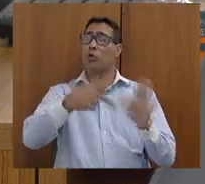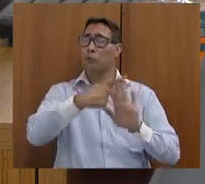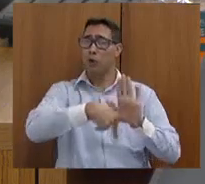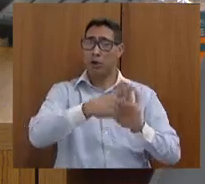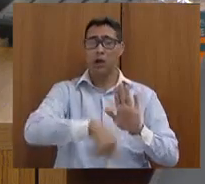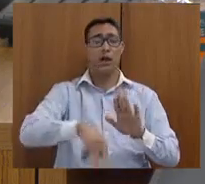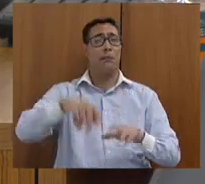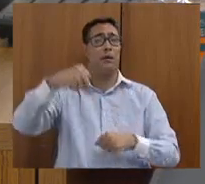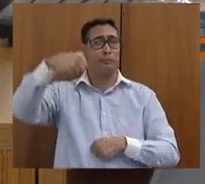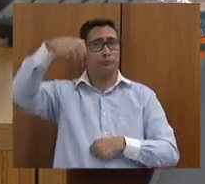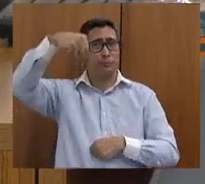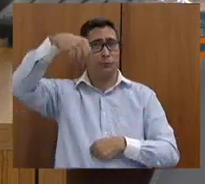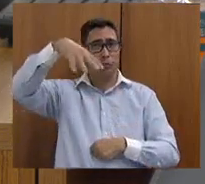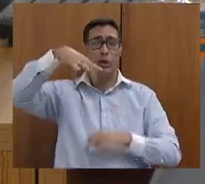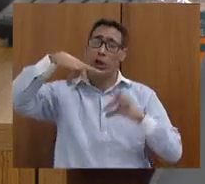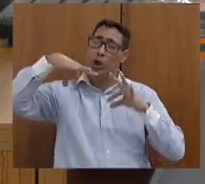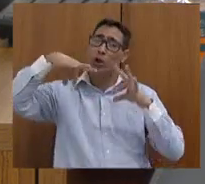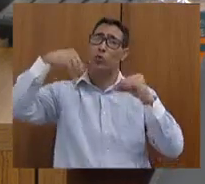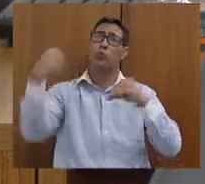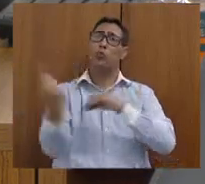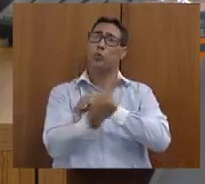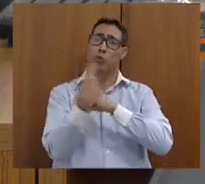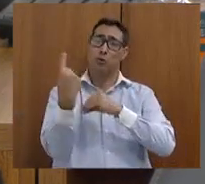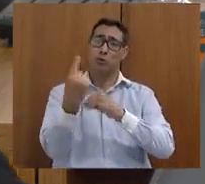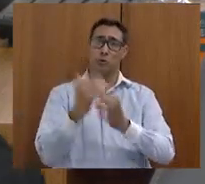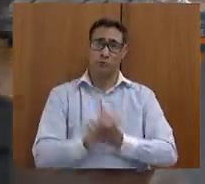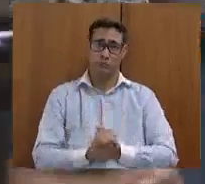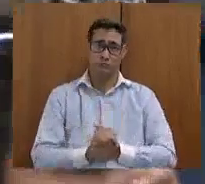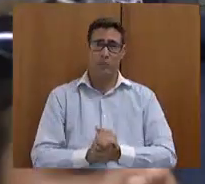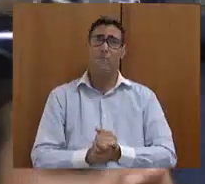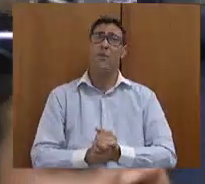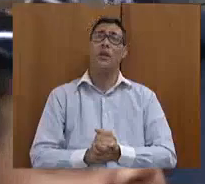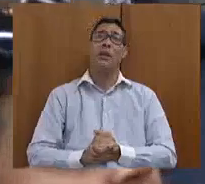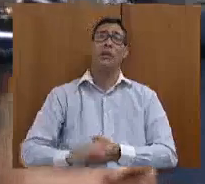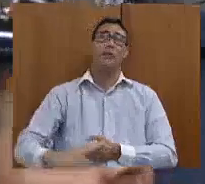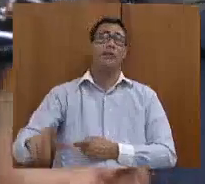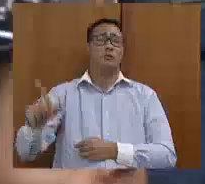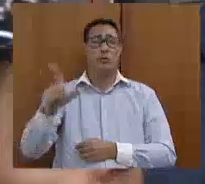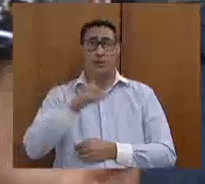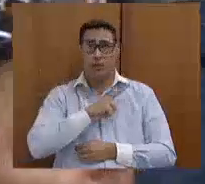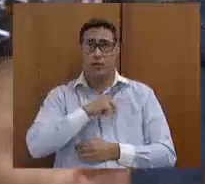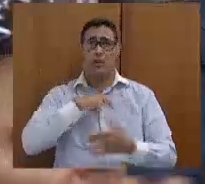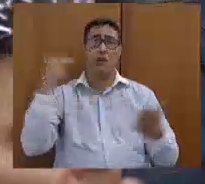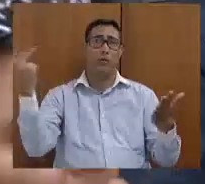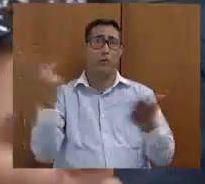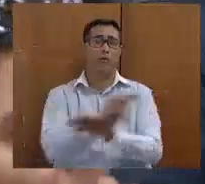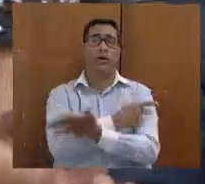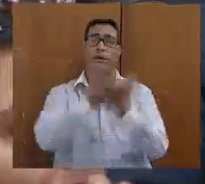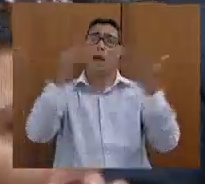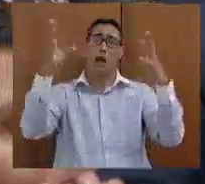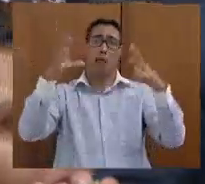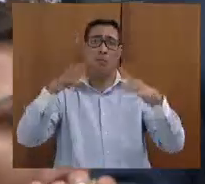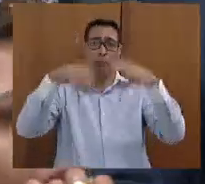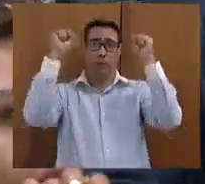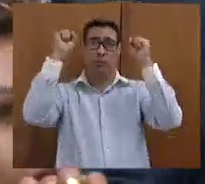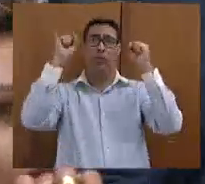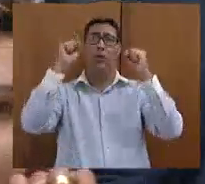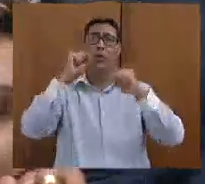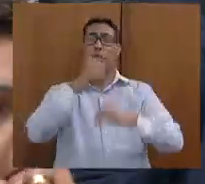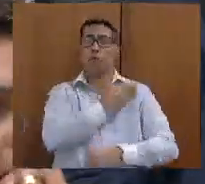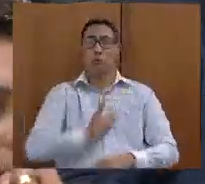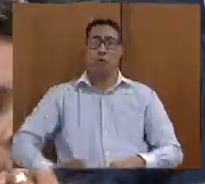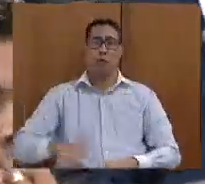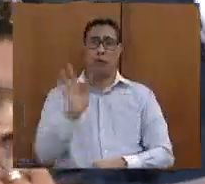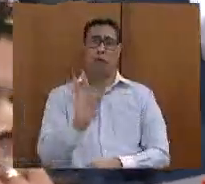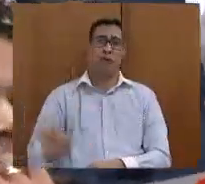que isso foi cortado né porque a gente teve esse apagão aí no governo federal e aí eu vou